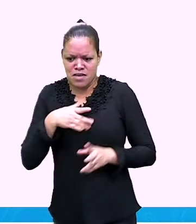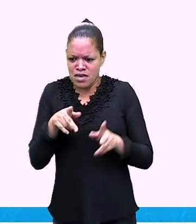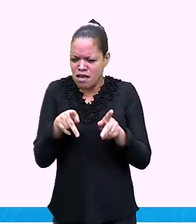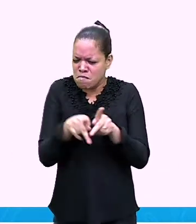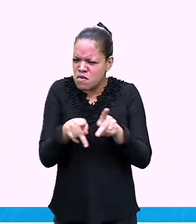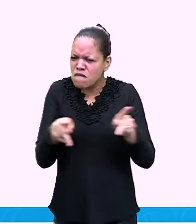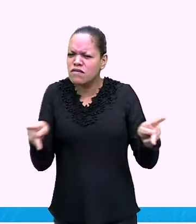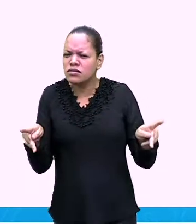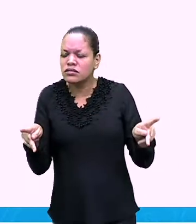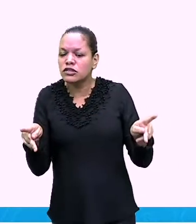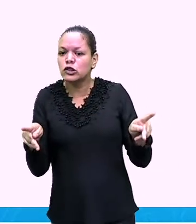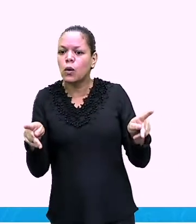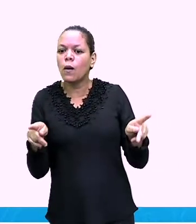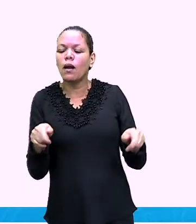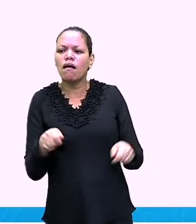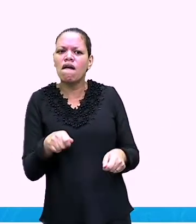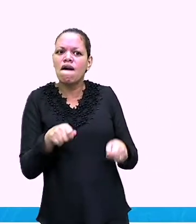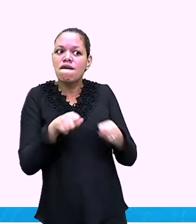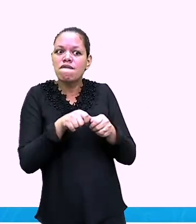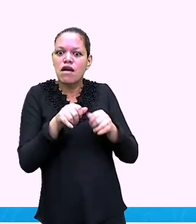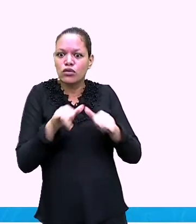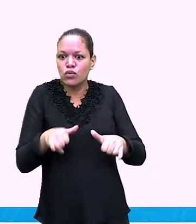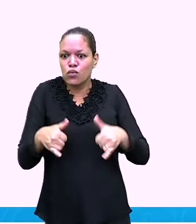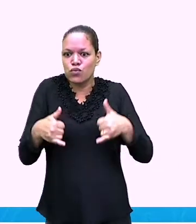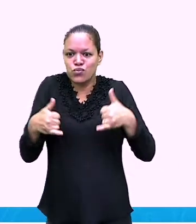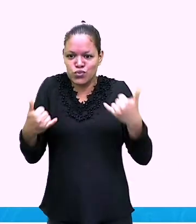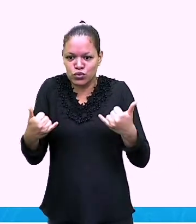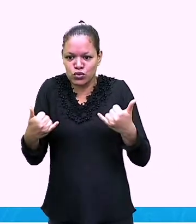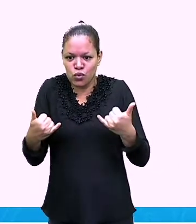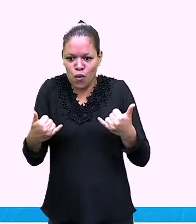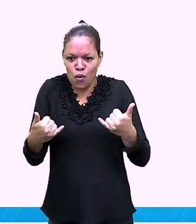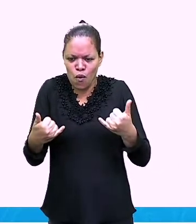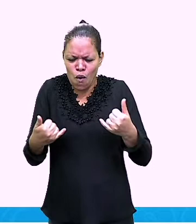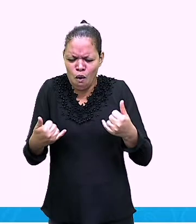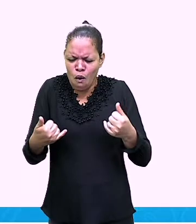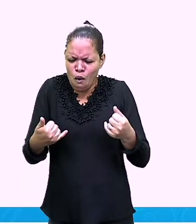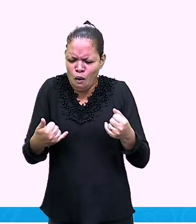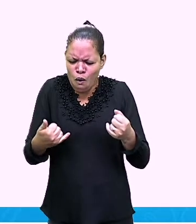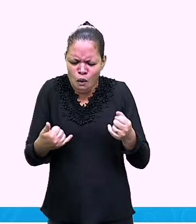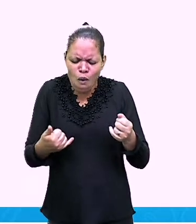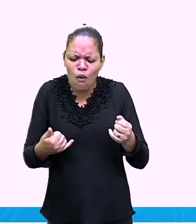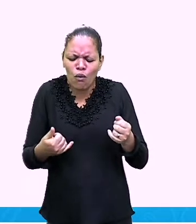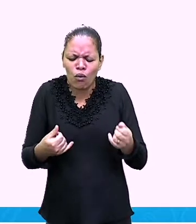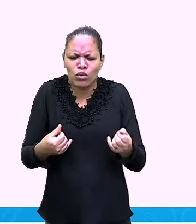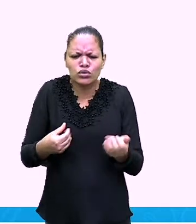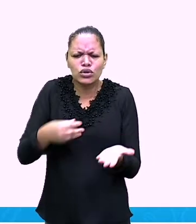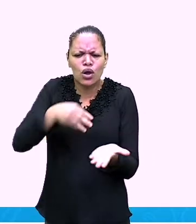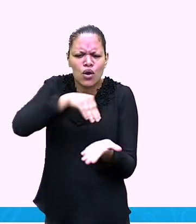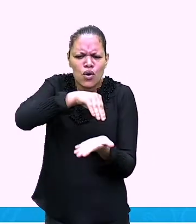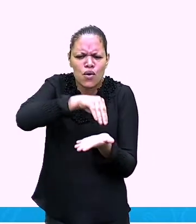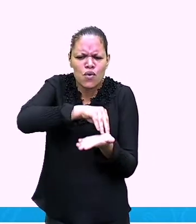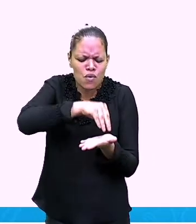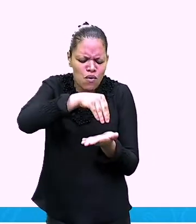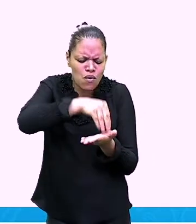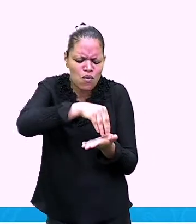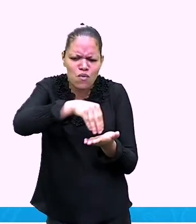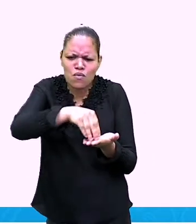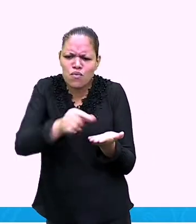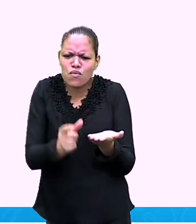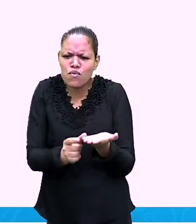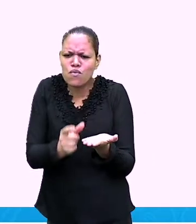gincana de quebra-cabeças. Tive vontade de sair correndo, pois aquelas pecinhas